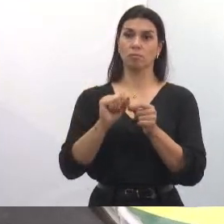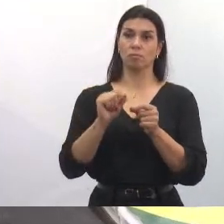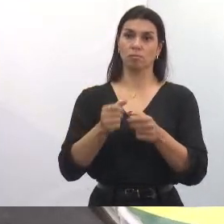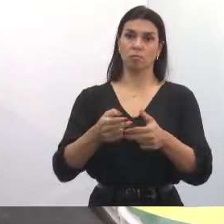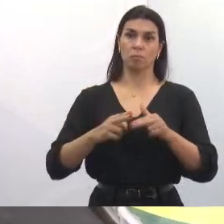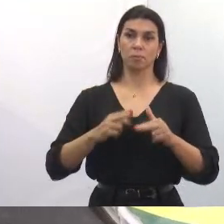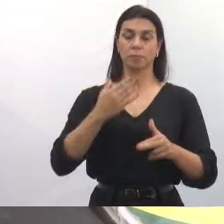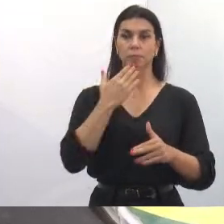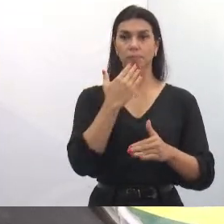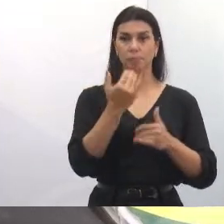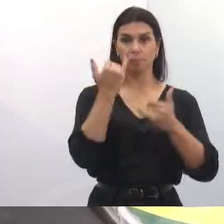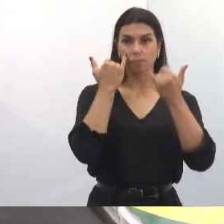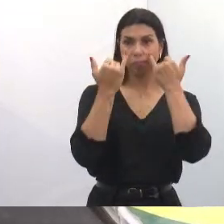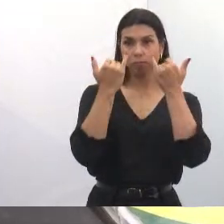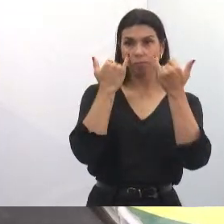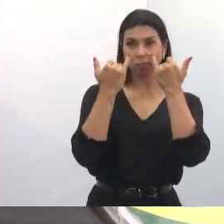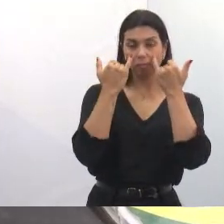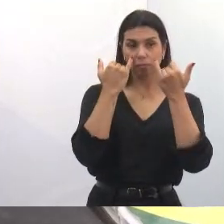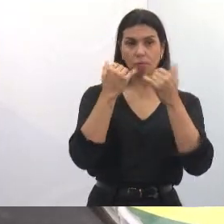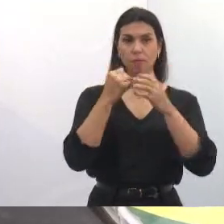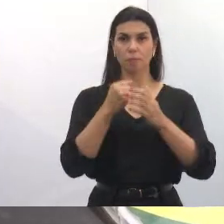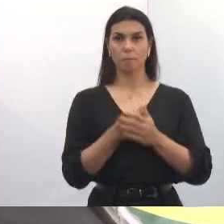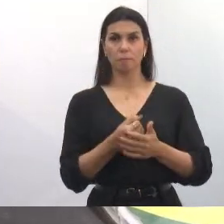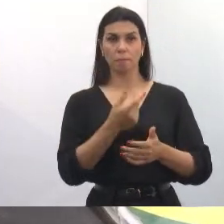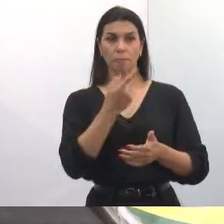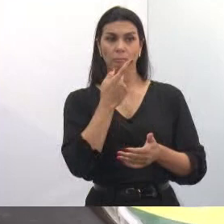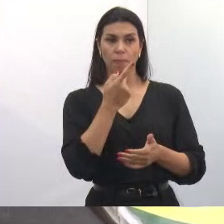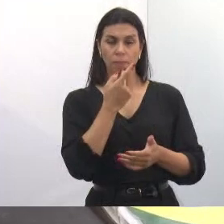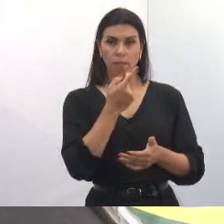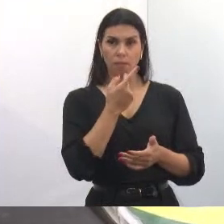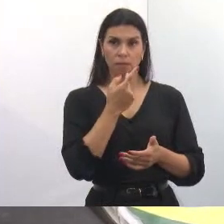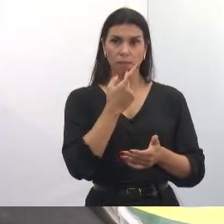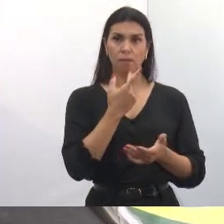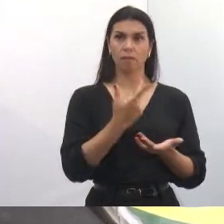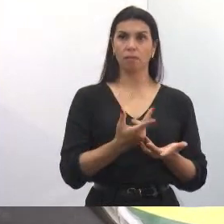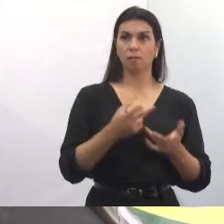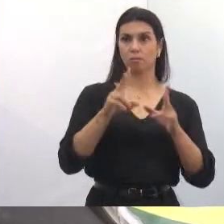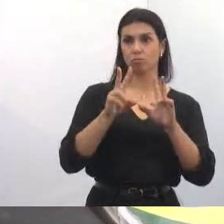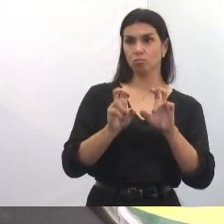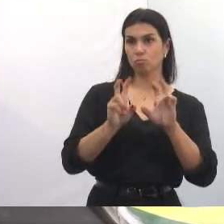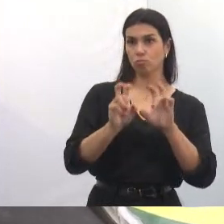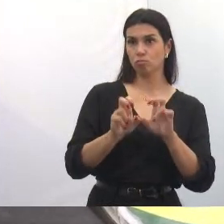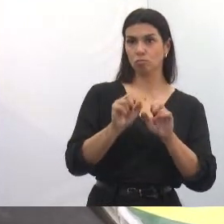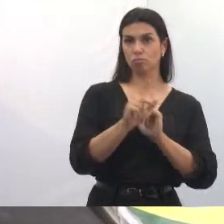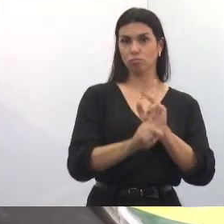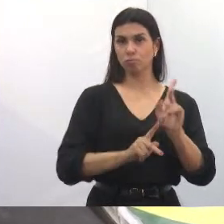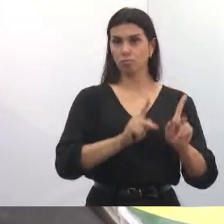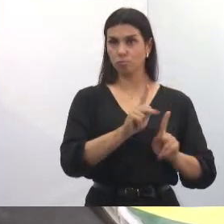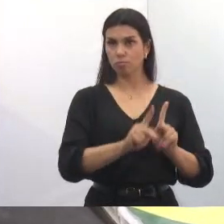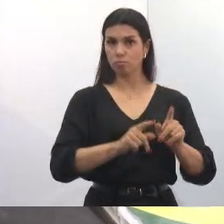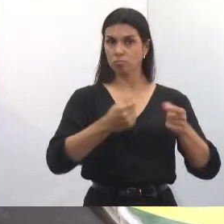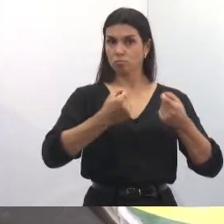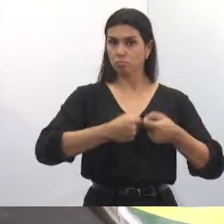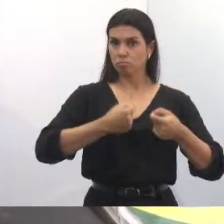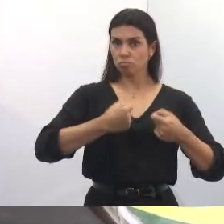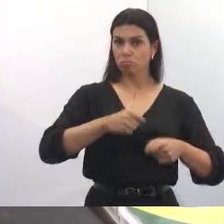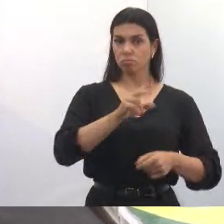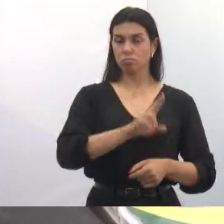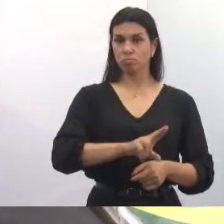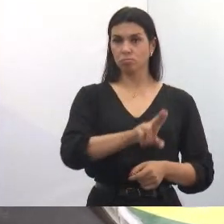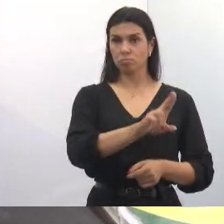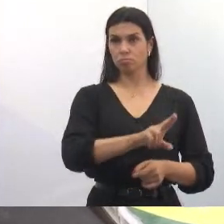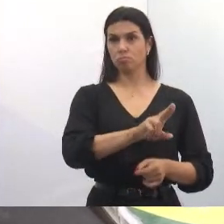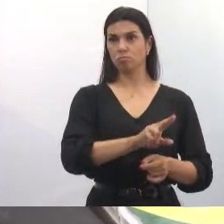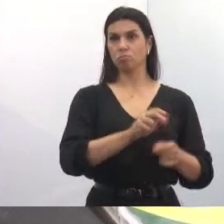poder tranquilizar aquela população, muitos trabalhadores, as pessoas que estudam e necessitam do